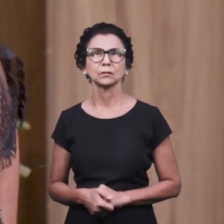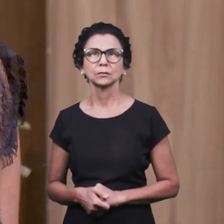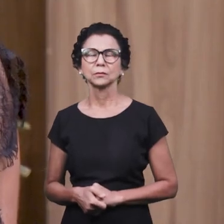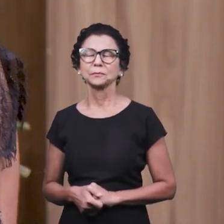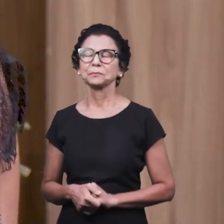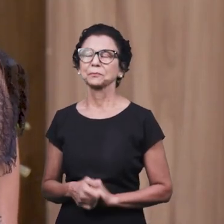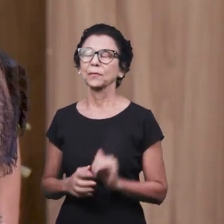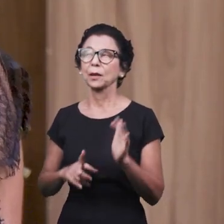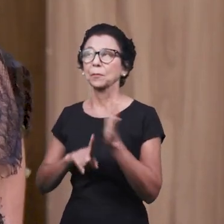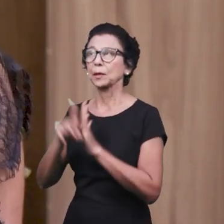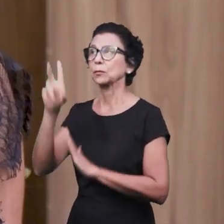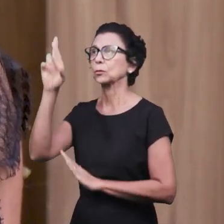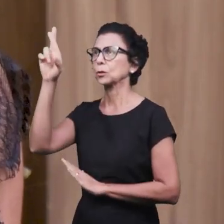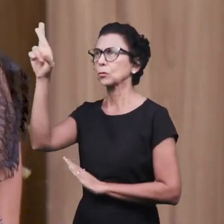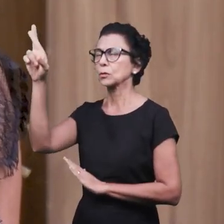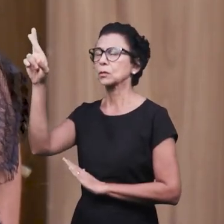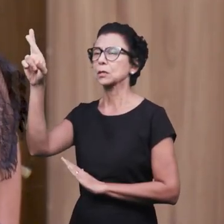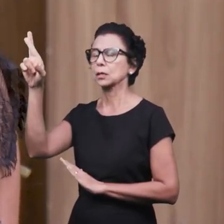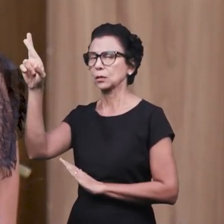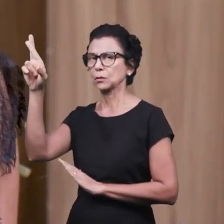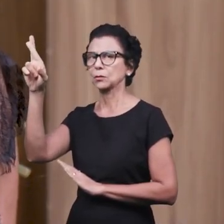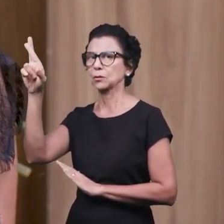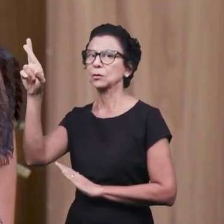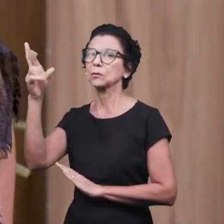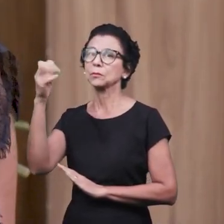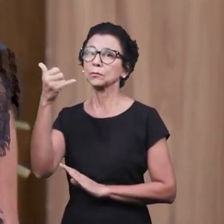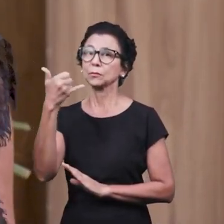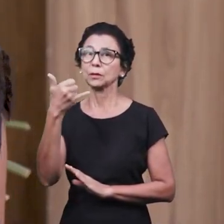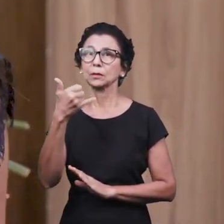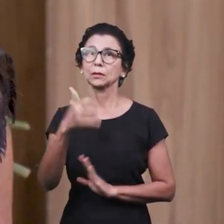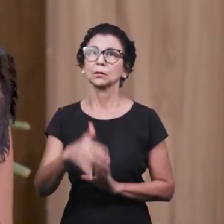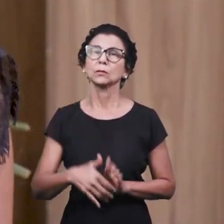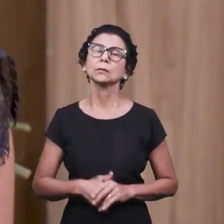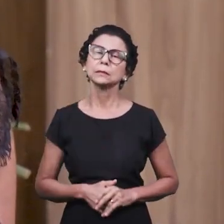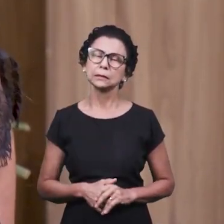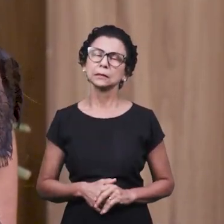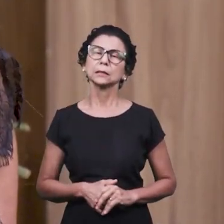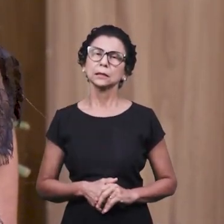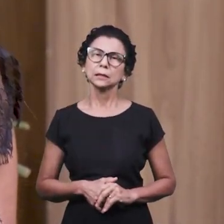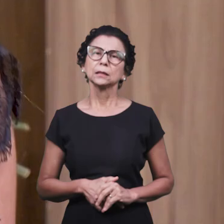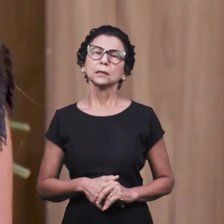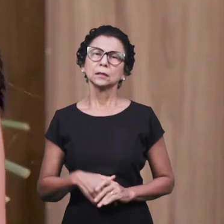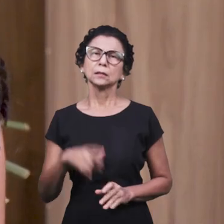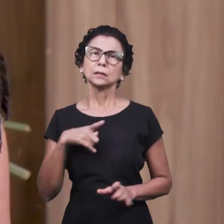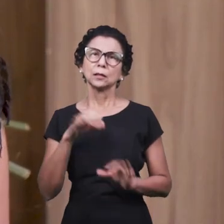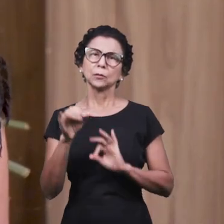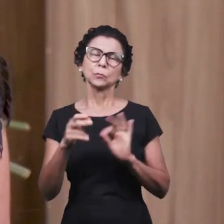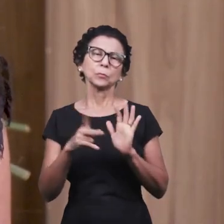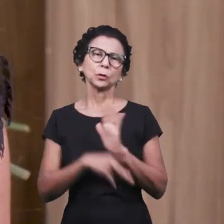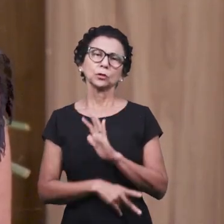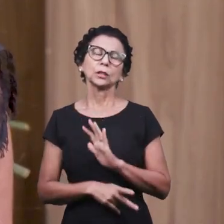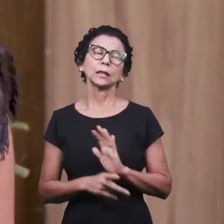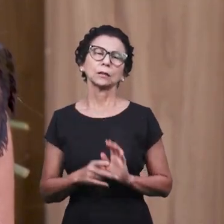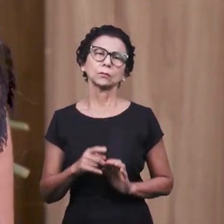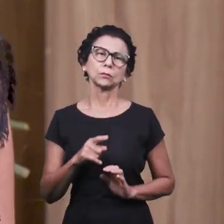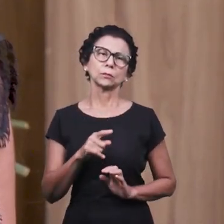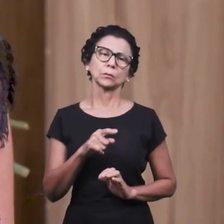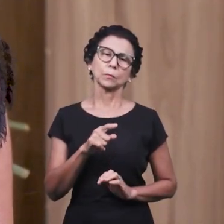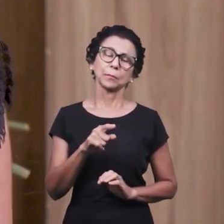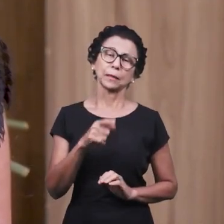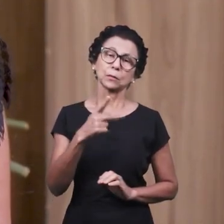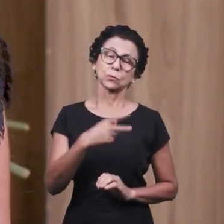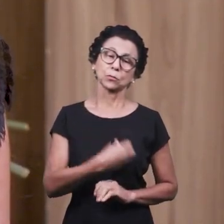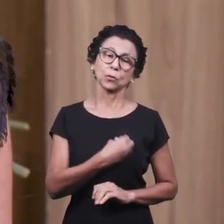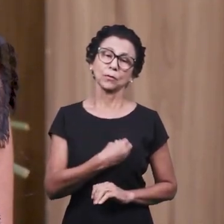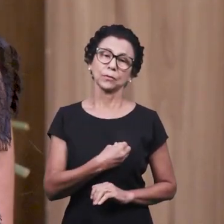consultei o Senhor e o Senhor falou, através de uma revelação, falou que tinha grandes planos pra minha vida, mas que não era pra eu ir pra Alemanha. E que eu iria pra